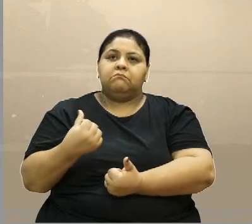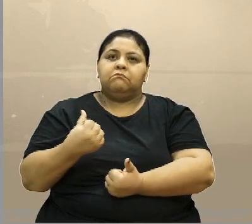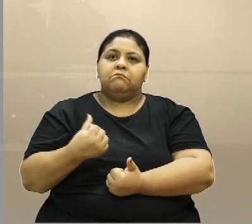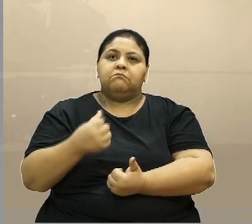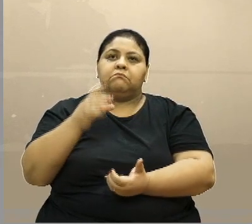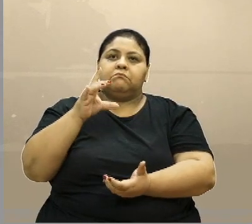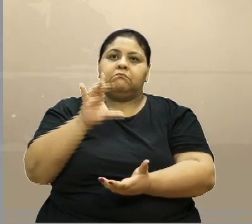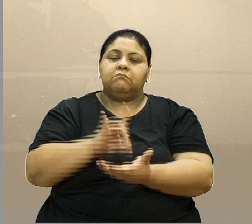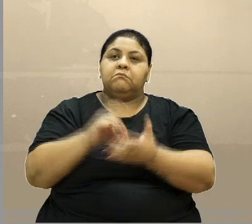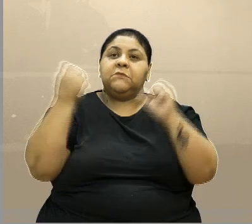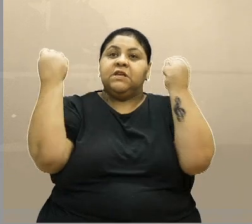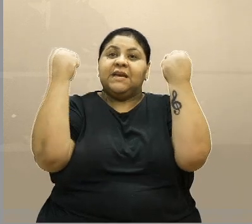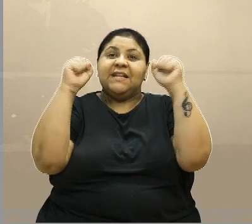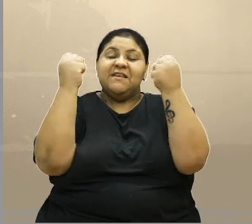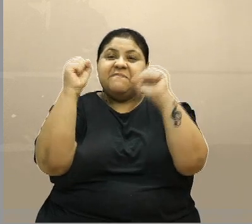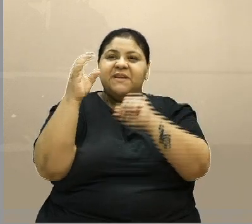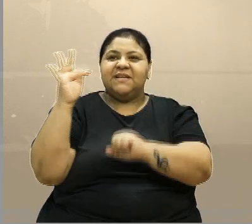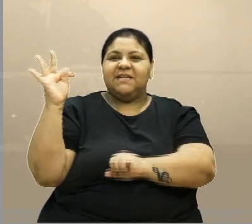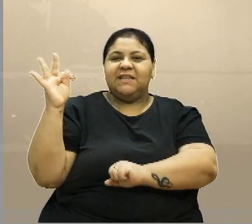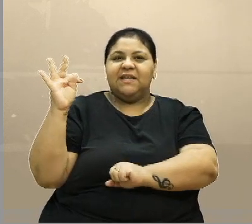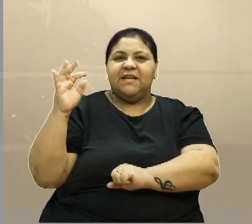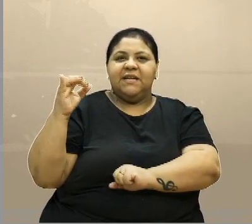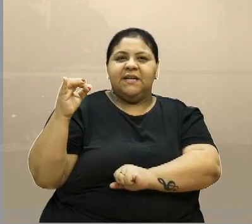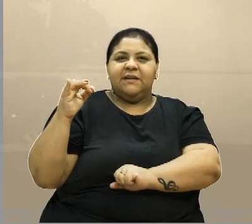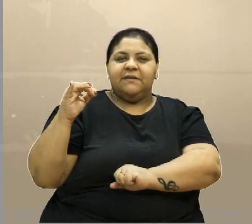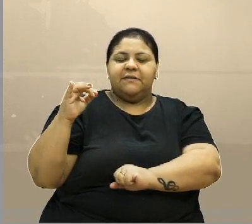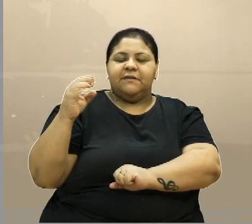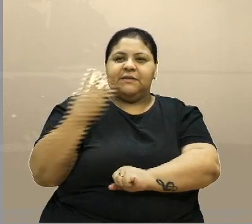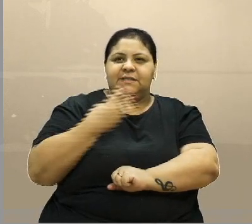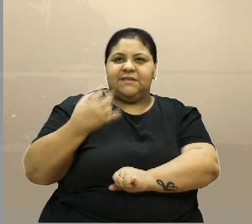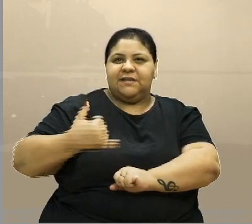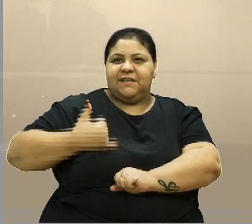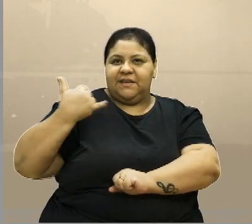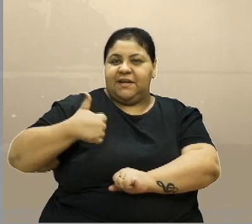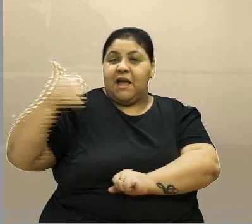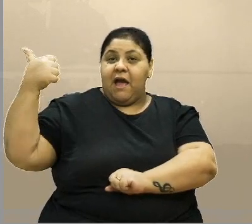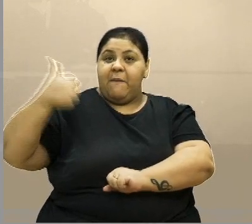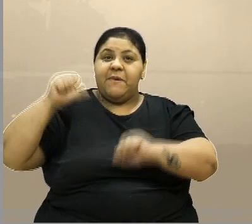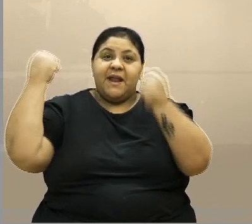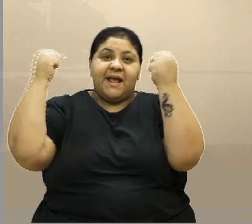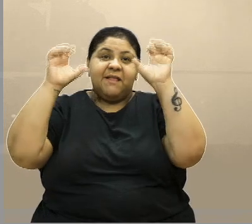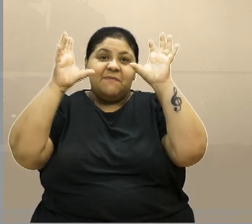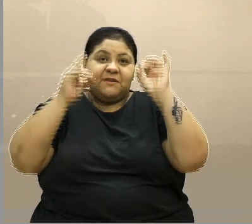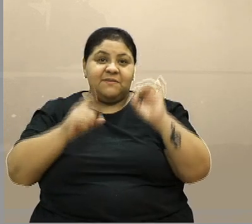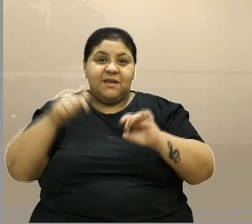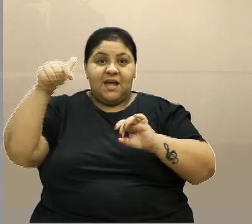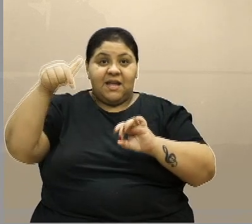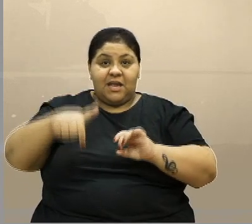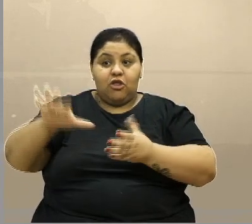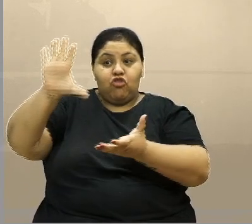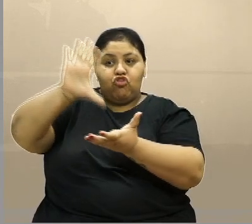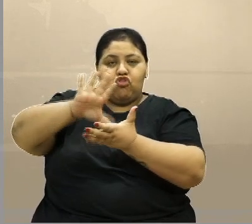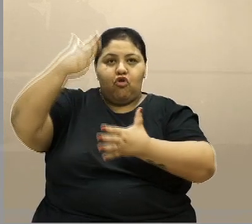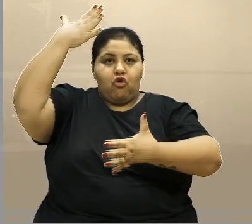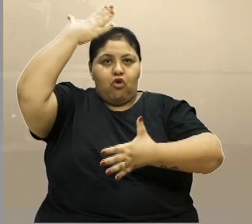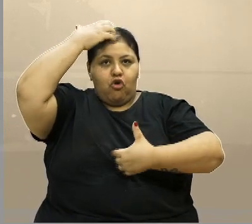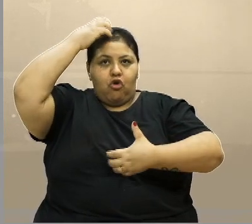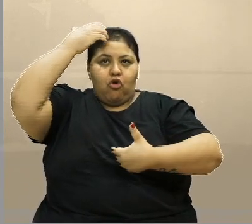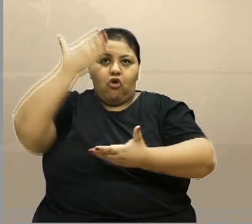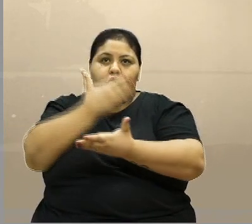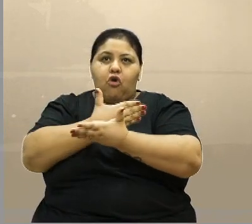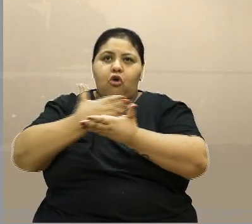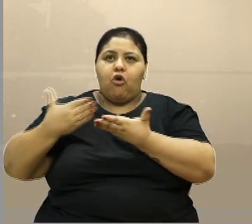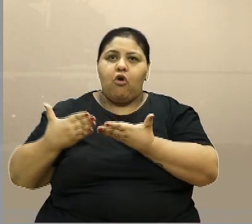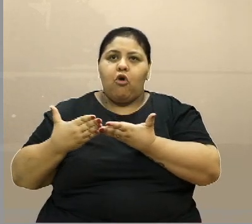diversas academias da terceira idade, da primeira academia para especiais, que está aqui no Parque dos Macaquinhos. Lançamos o Comitê da Copa 2014, com